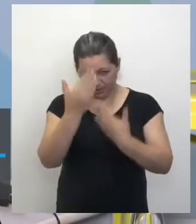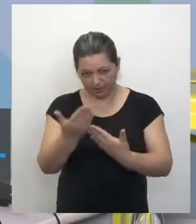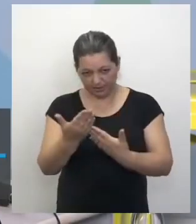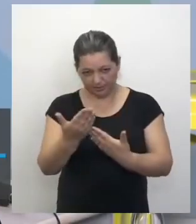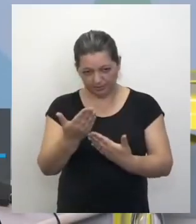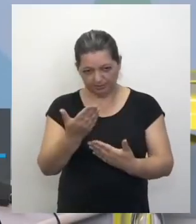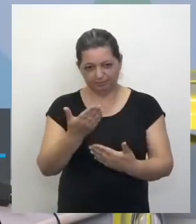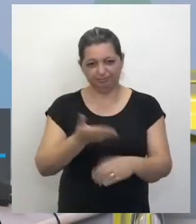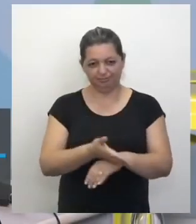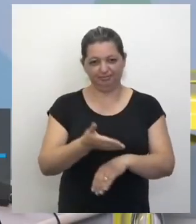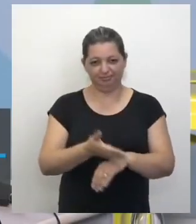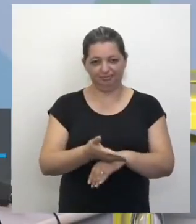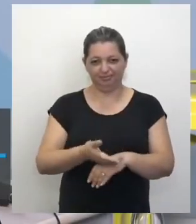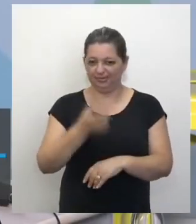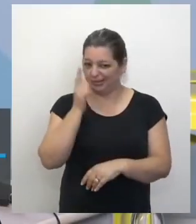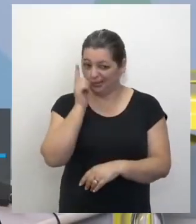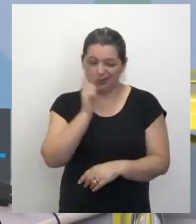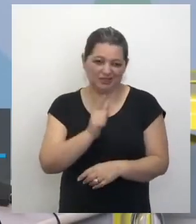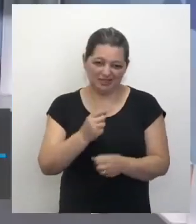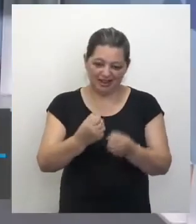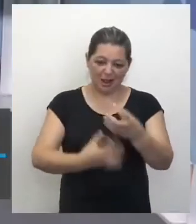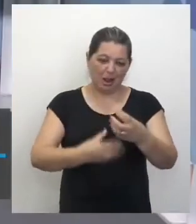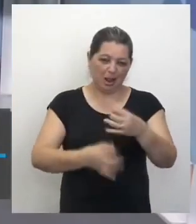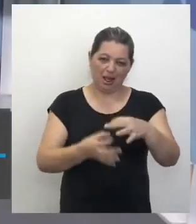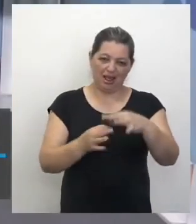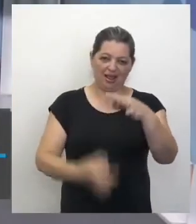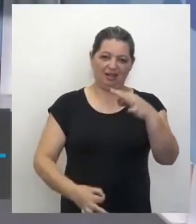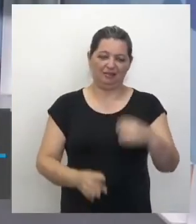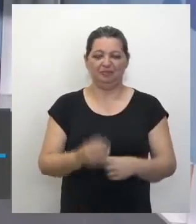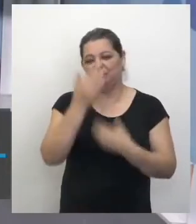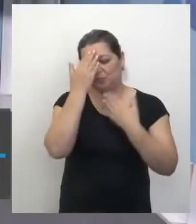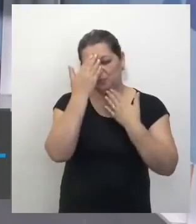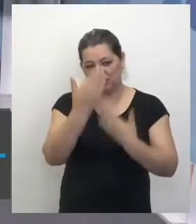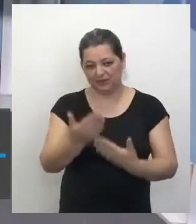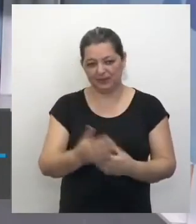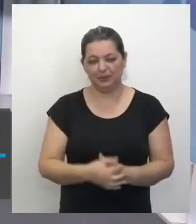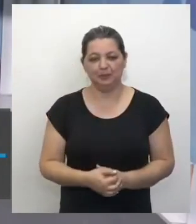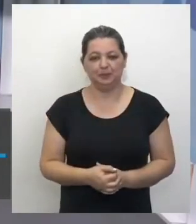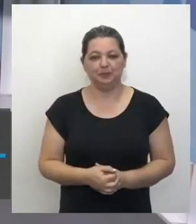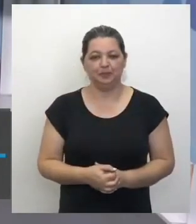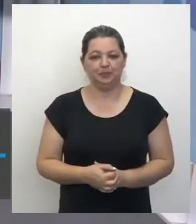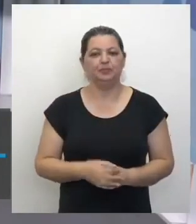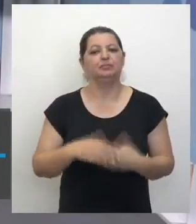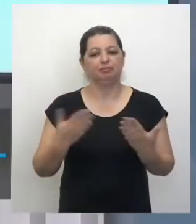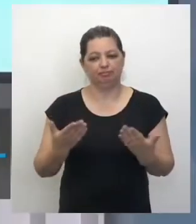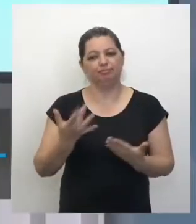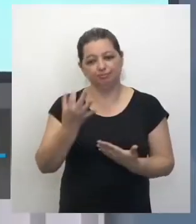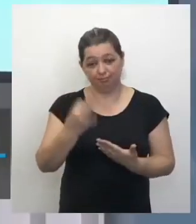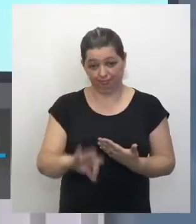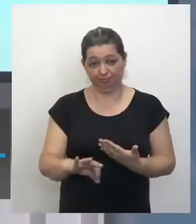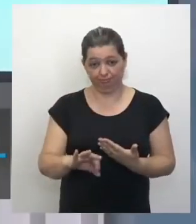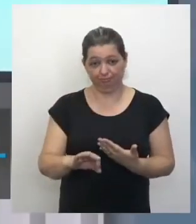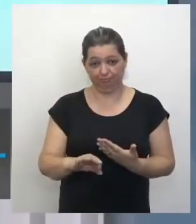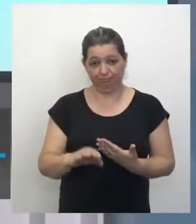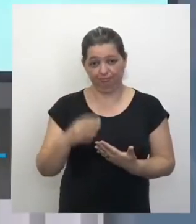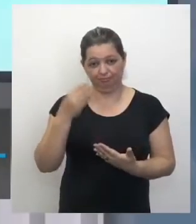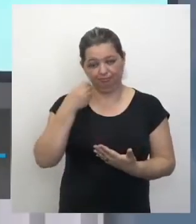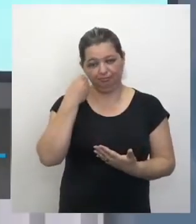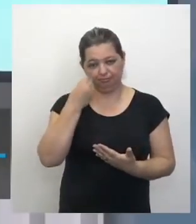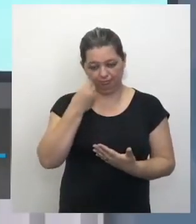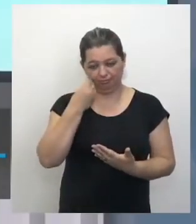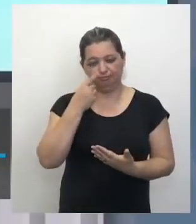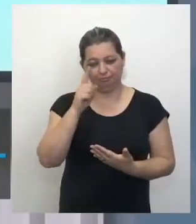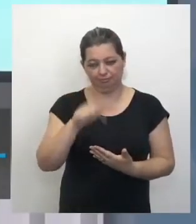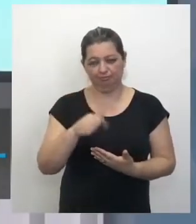nos perdoe aí, não consegui ler todo mundo, tá bom? Obrigada, Osmar. Então, quer dizer que o Manuel estava certo, né? Esse experimento ele é comum, tá